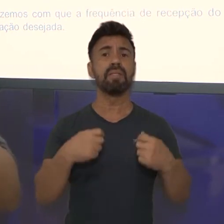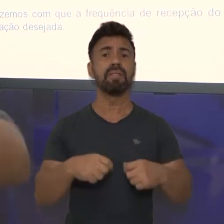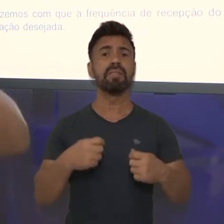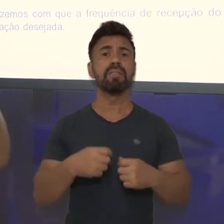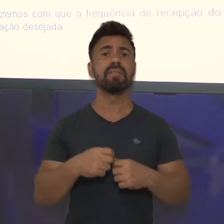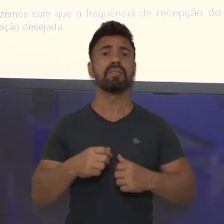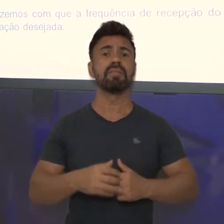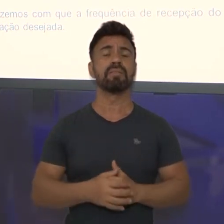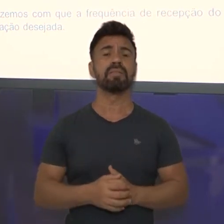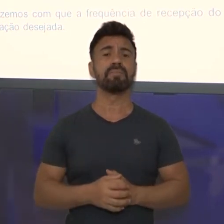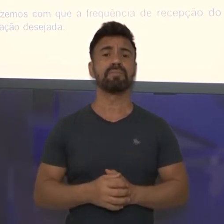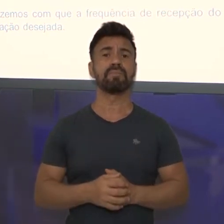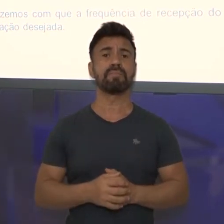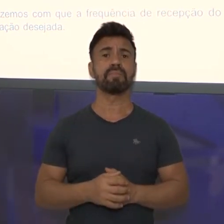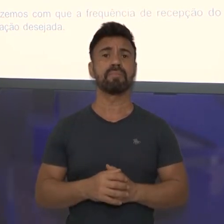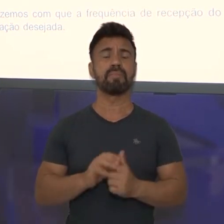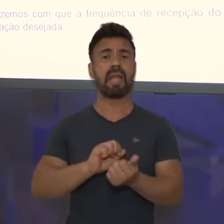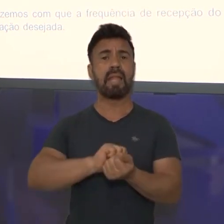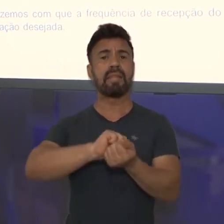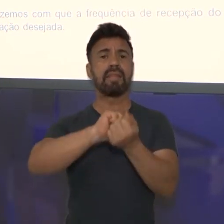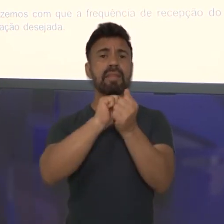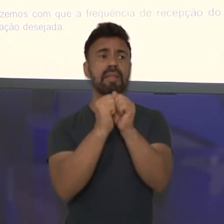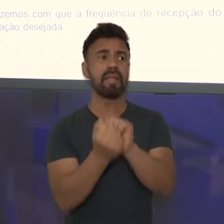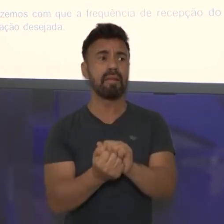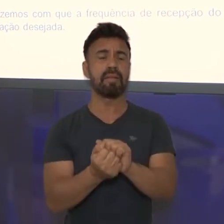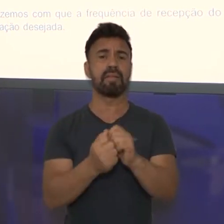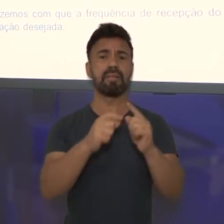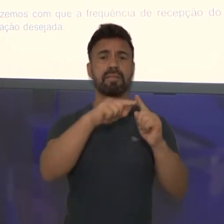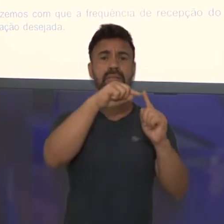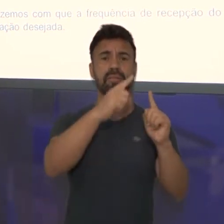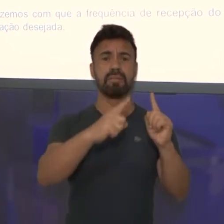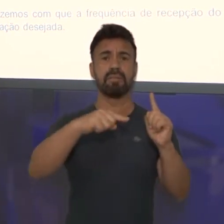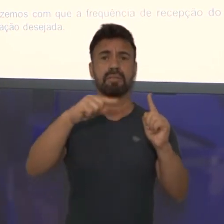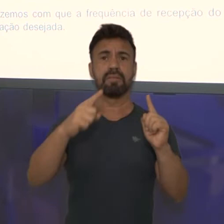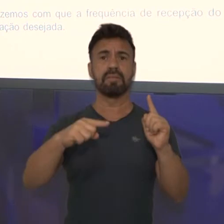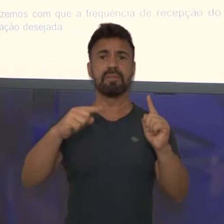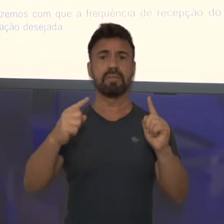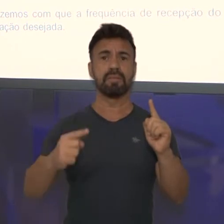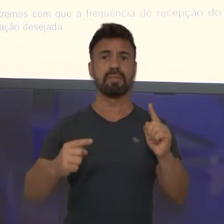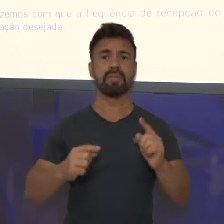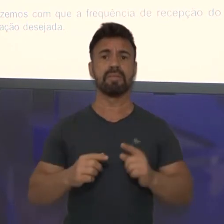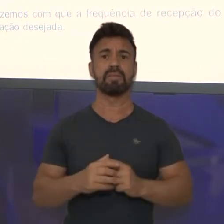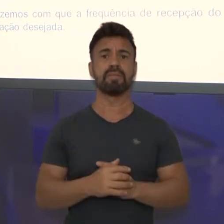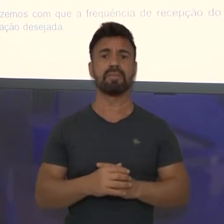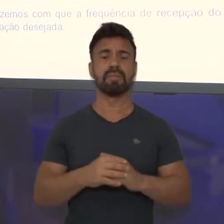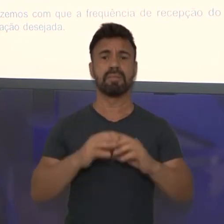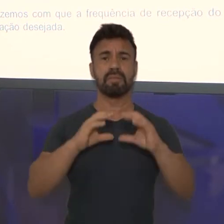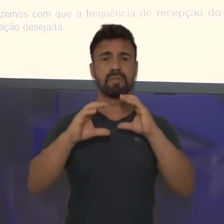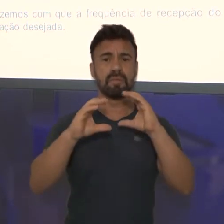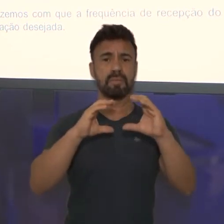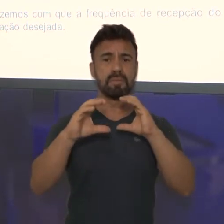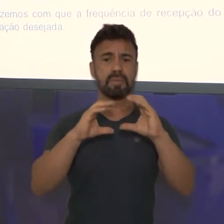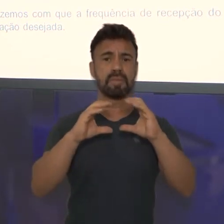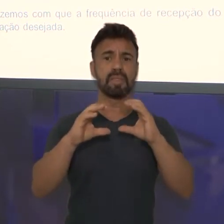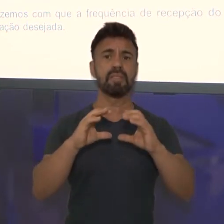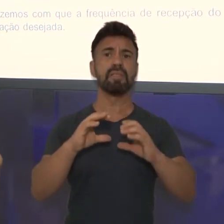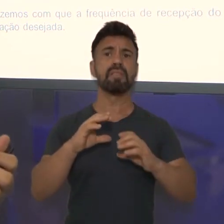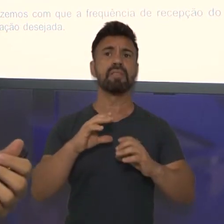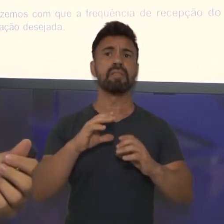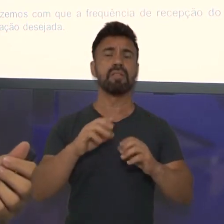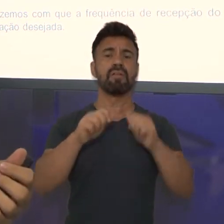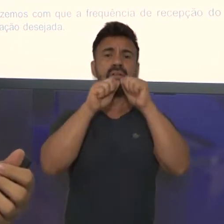dessa grande adaptação aí dessas ondas de rádio, dessas ondas de comunicação, que vão